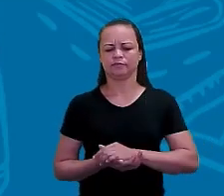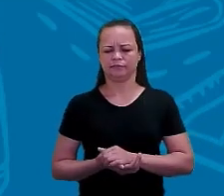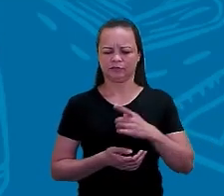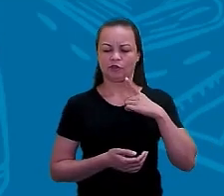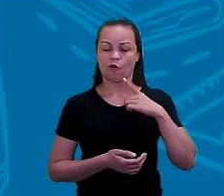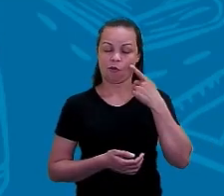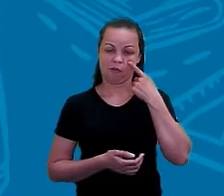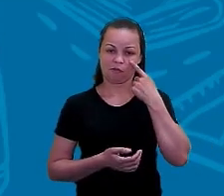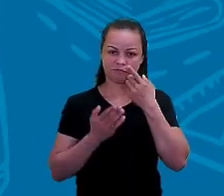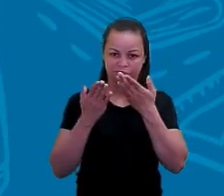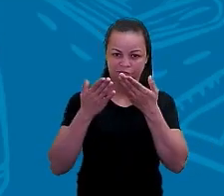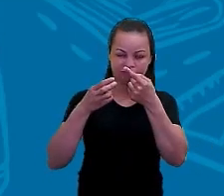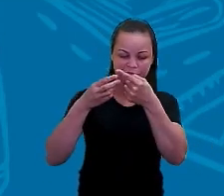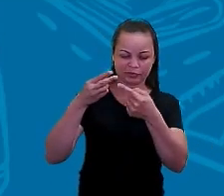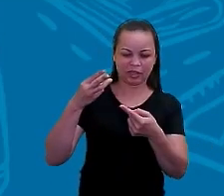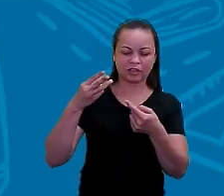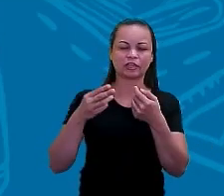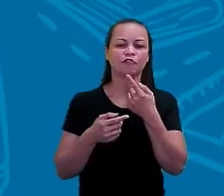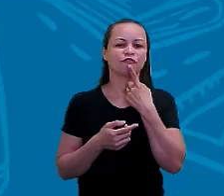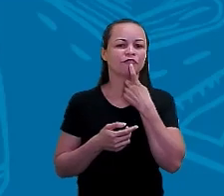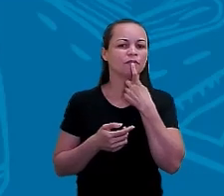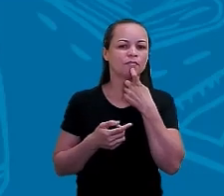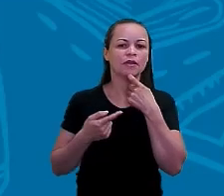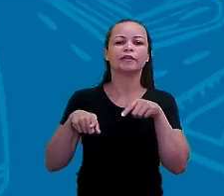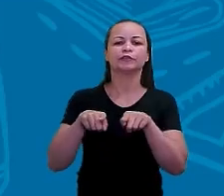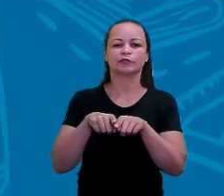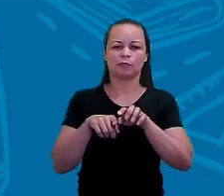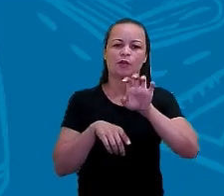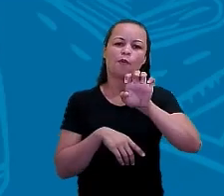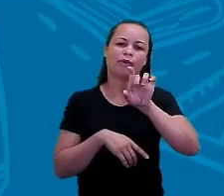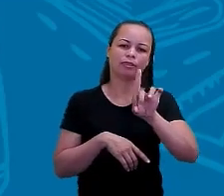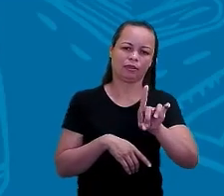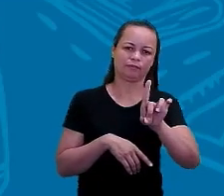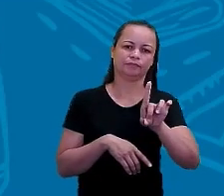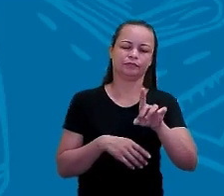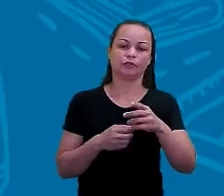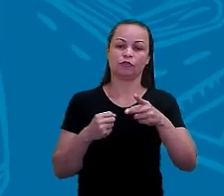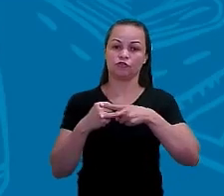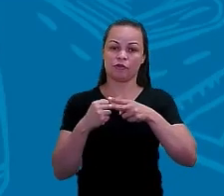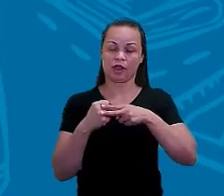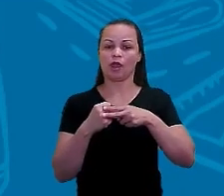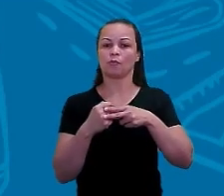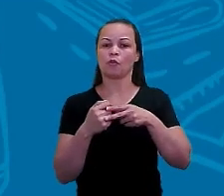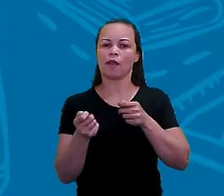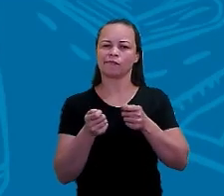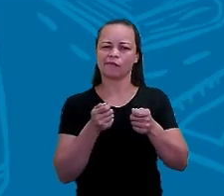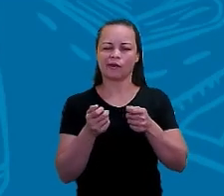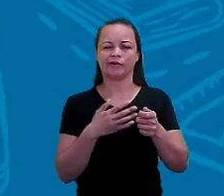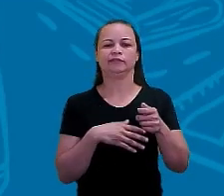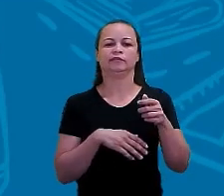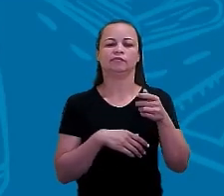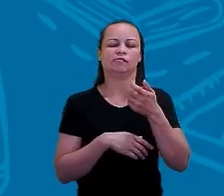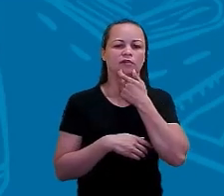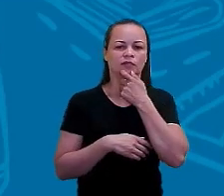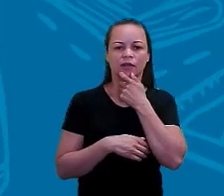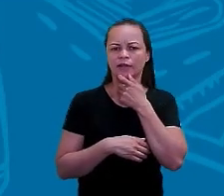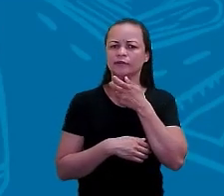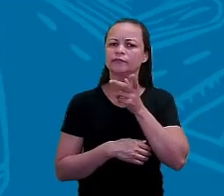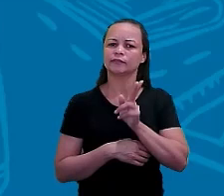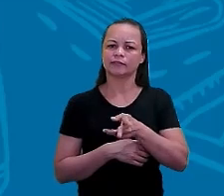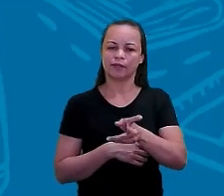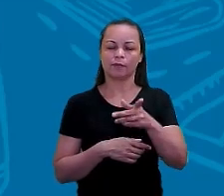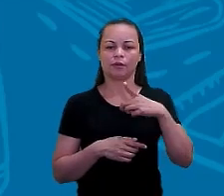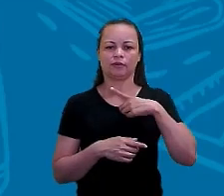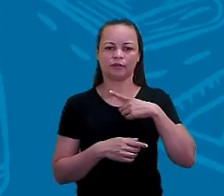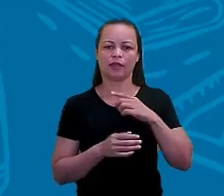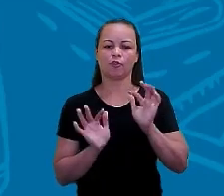tenho walk, walked. Tá? Então, os verbos regulares em inglês geralmente têm a